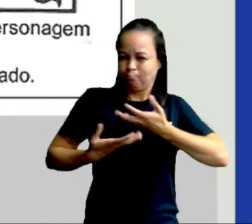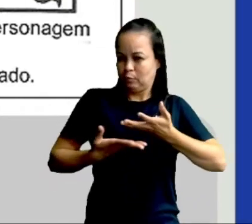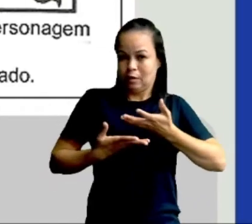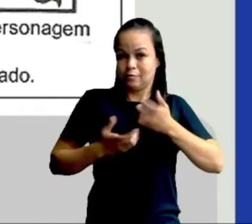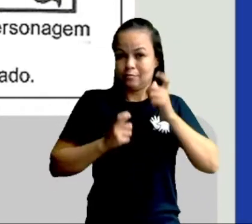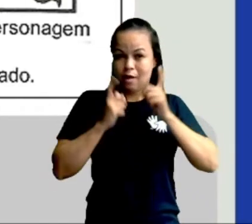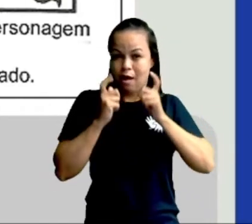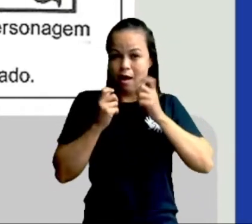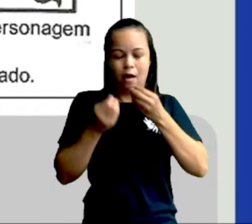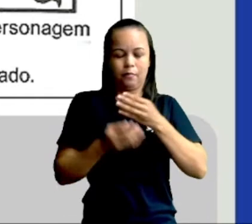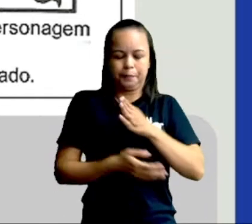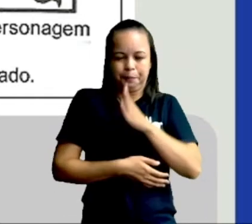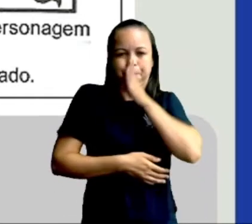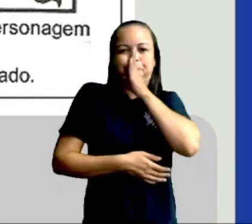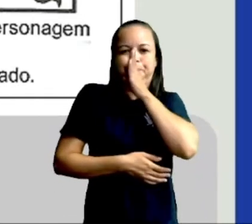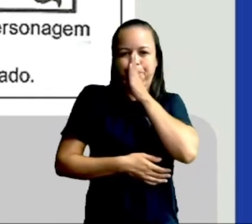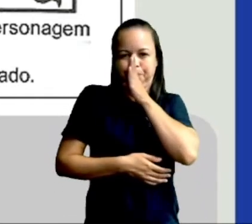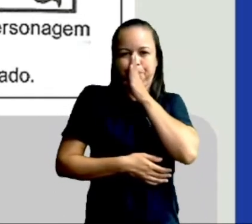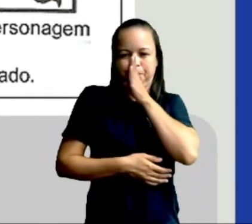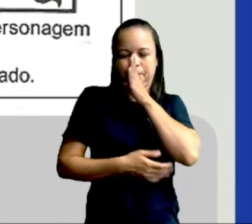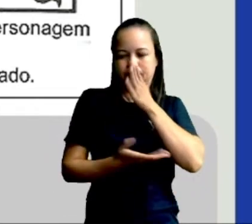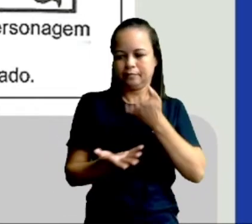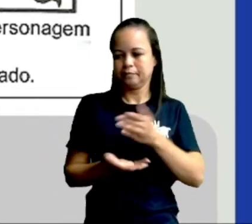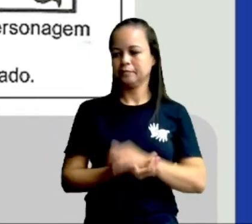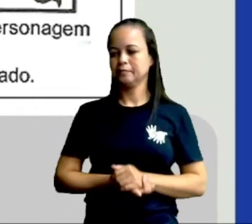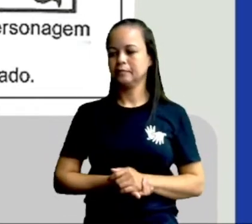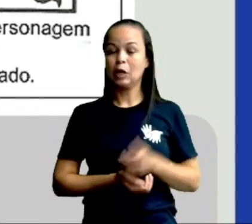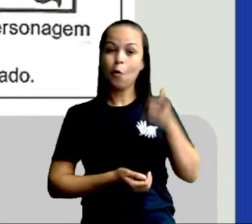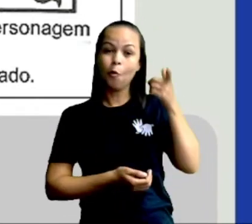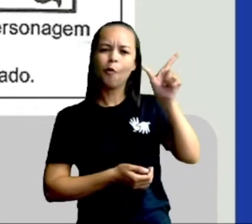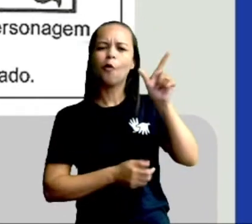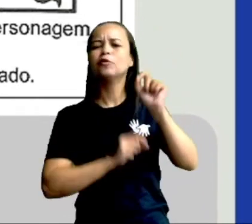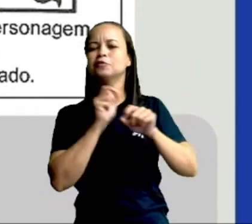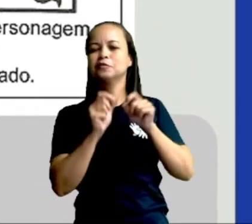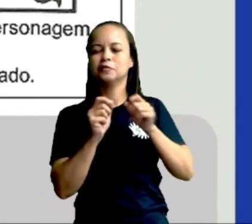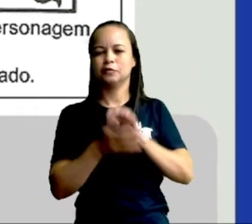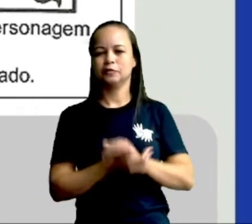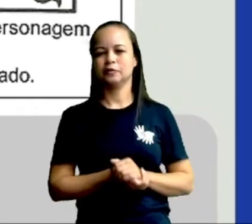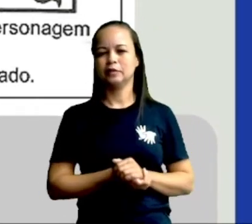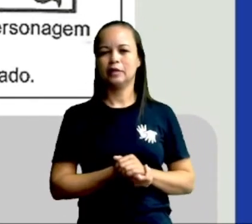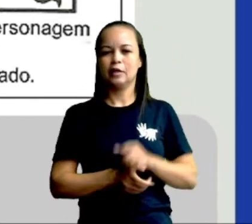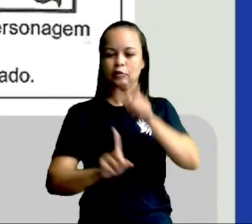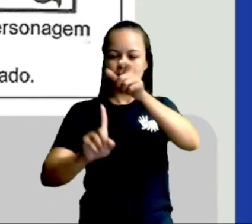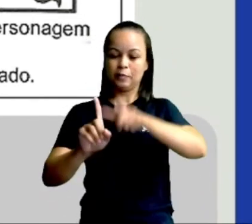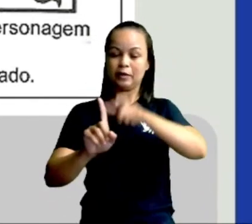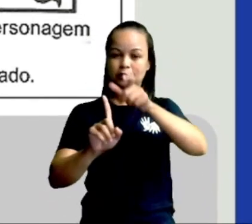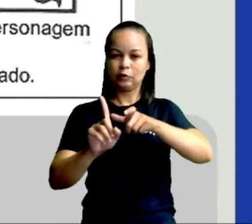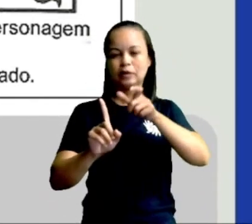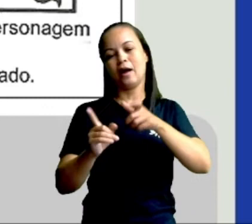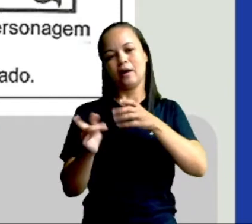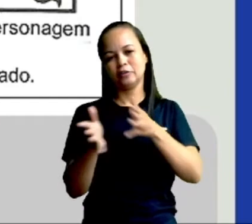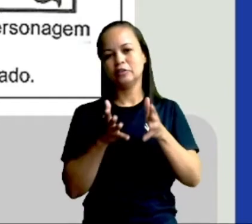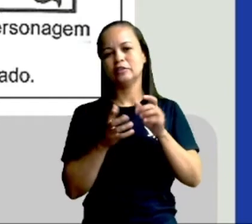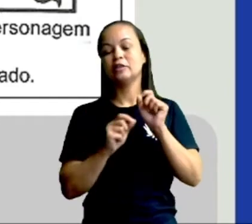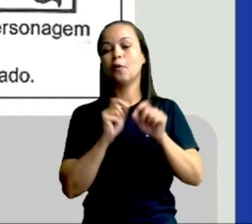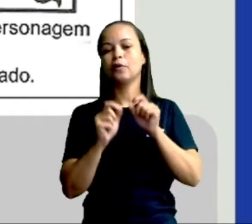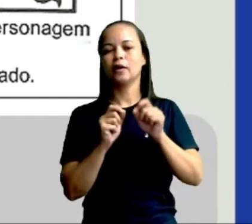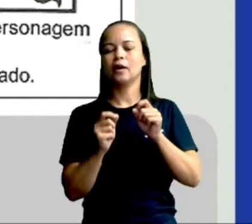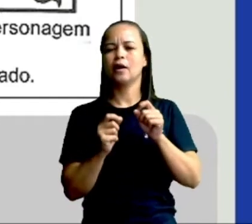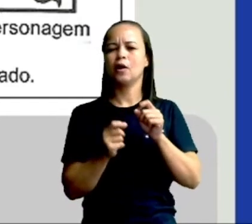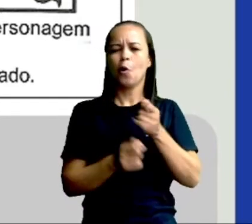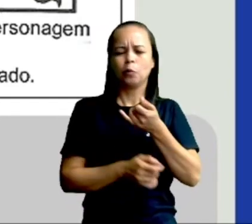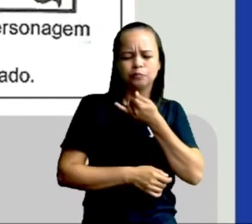uma espécie de mudo, tá? O outro, olha esse. Os personagens, no caso aí, está